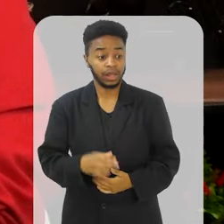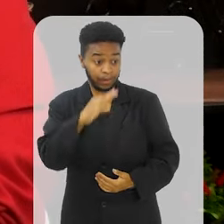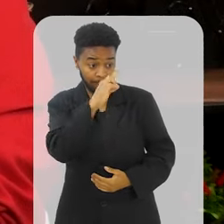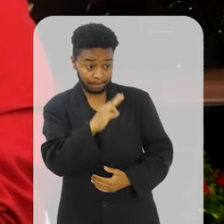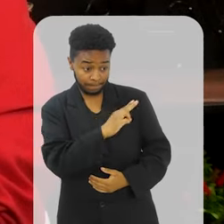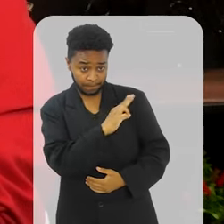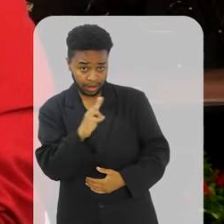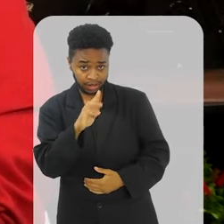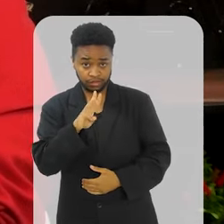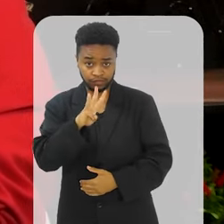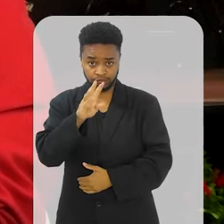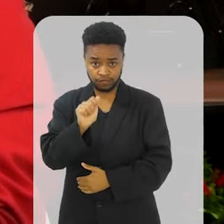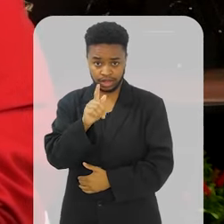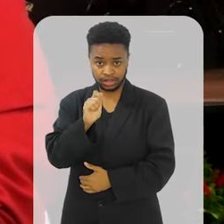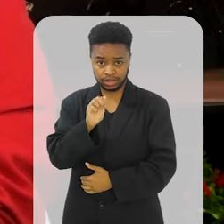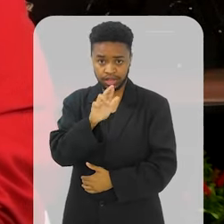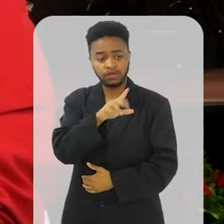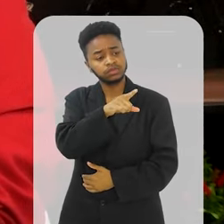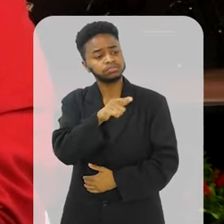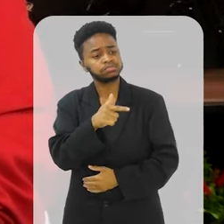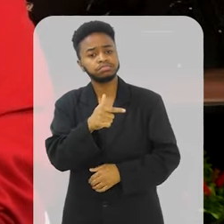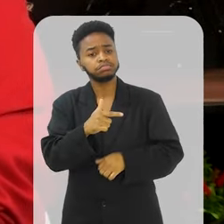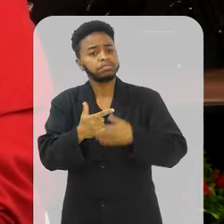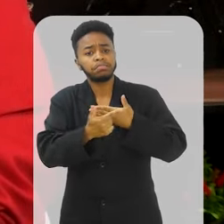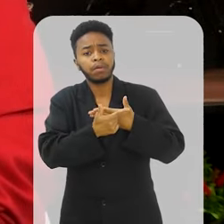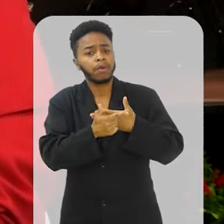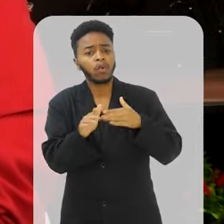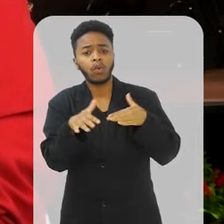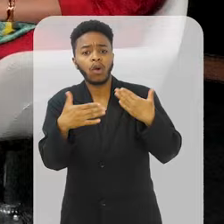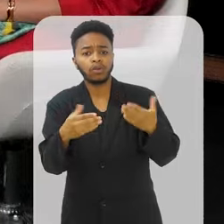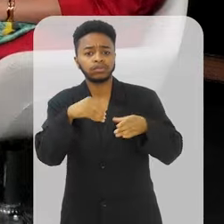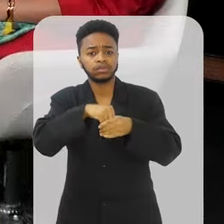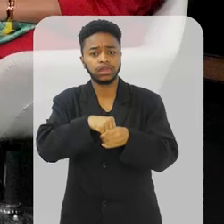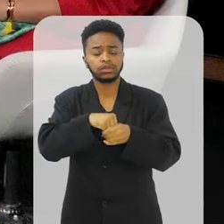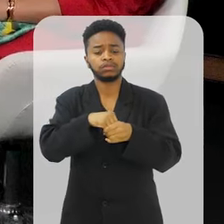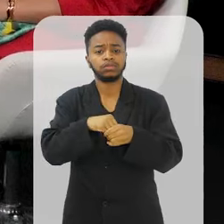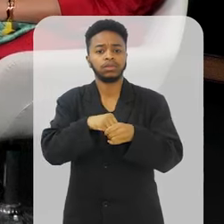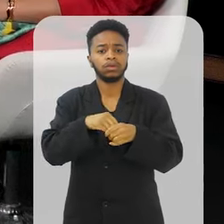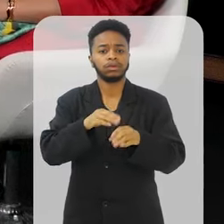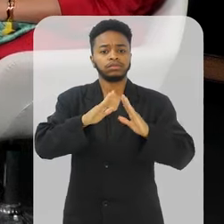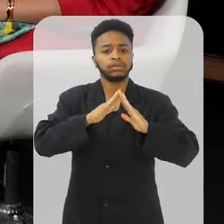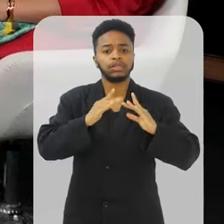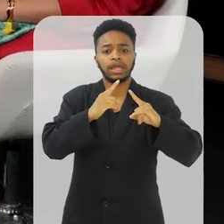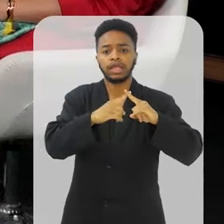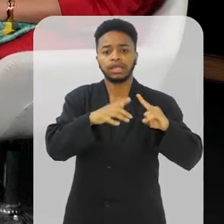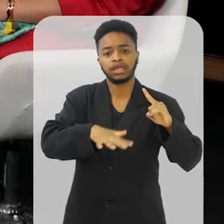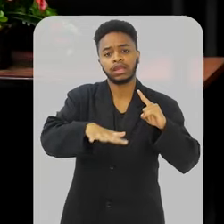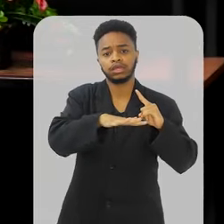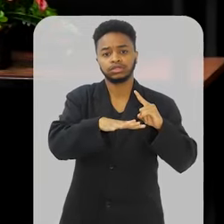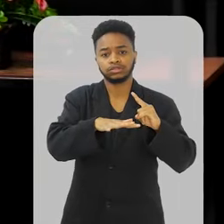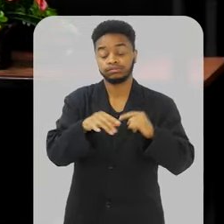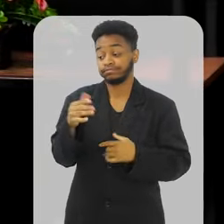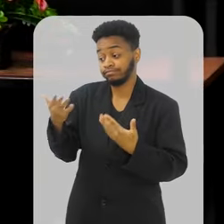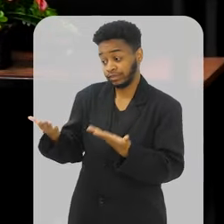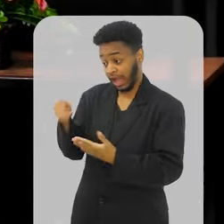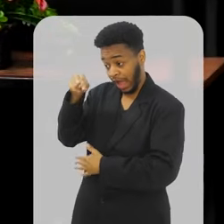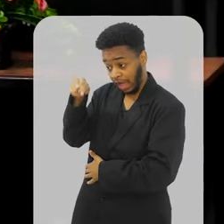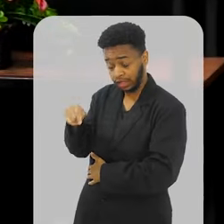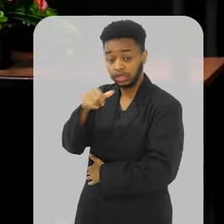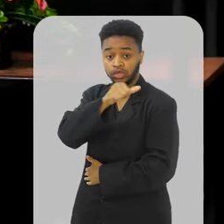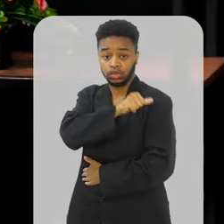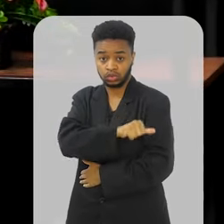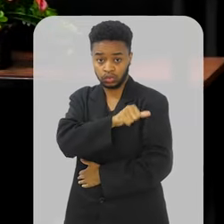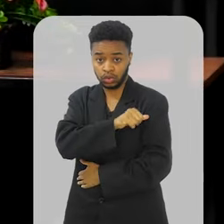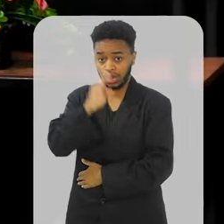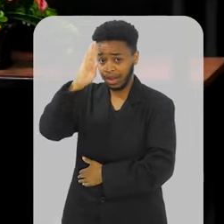Padre Wagner Qual é a sua função na Arquidiocese bom na Arquidiocese do Rio